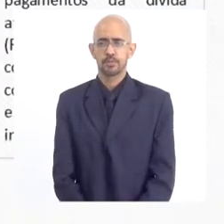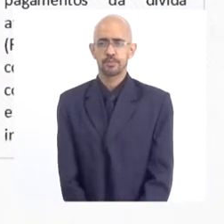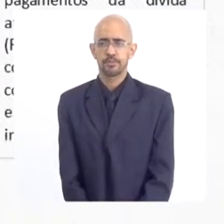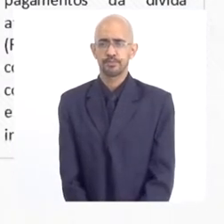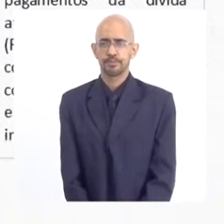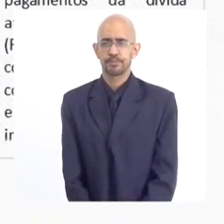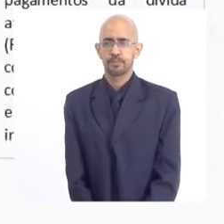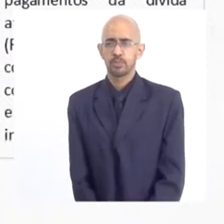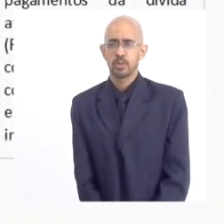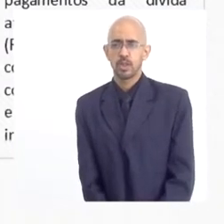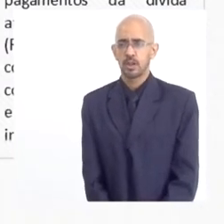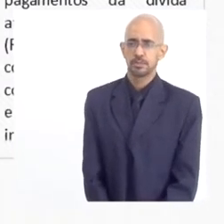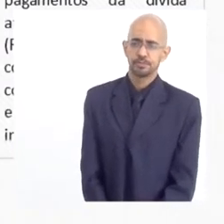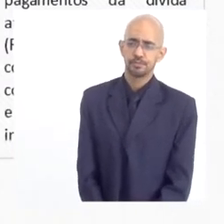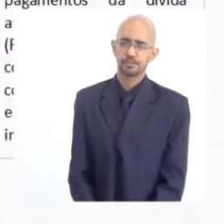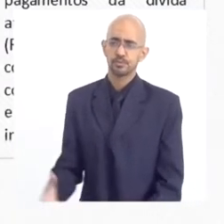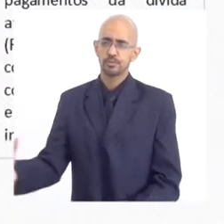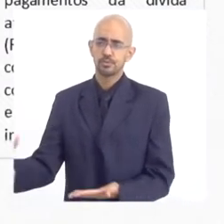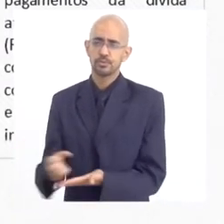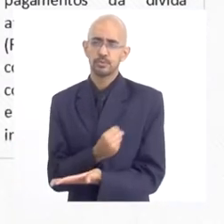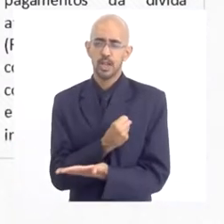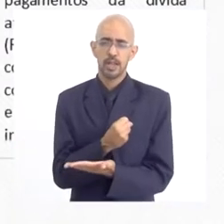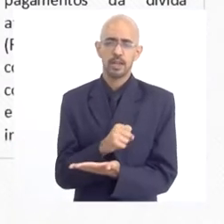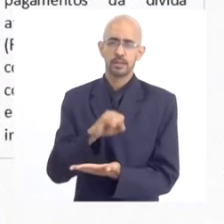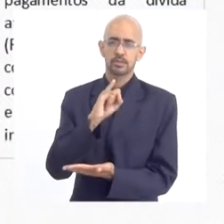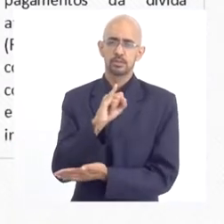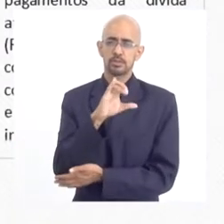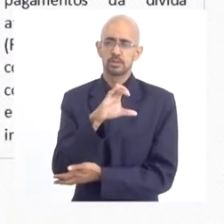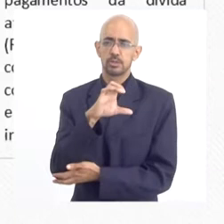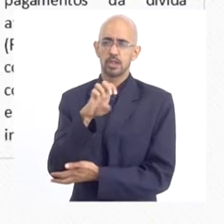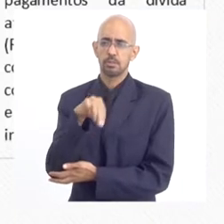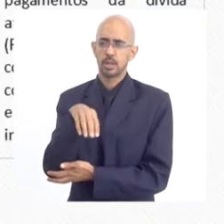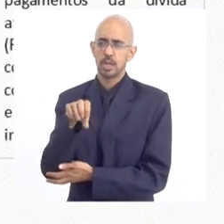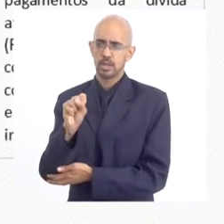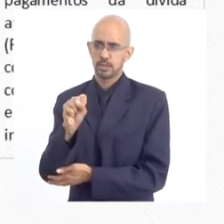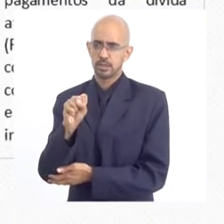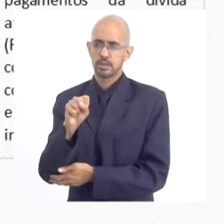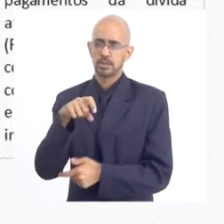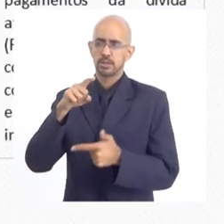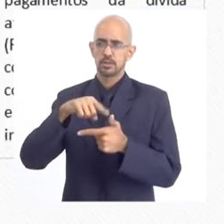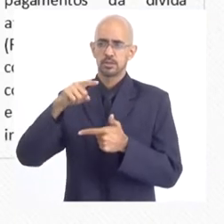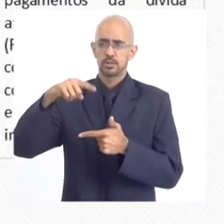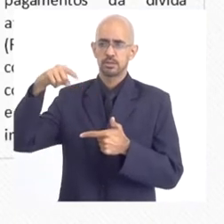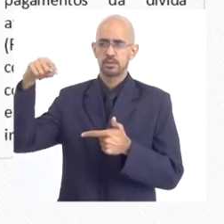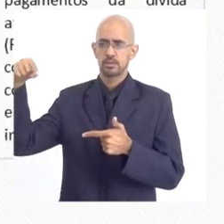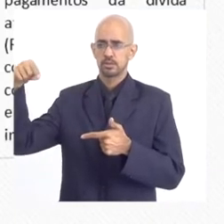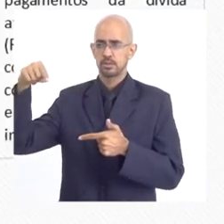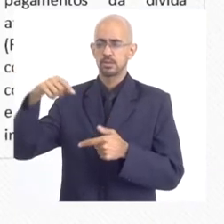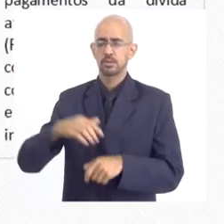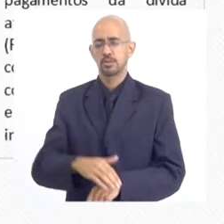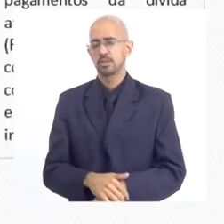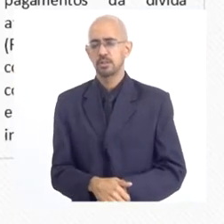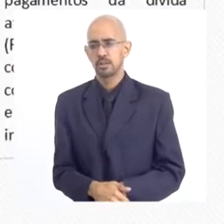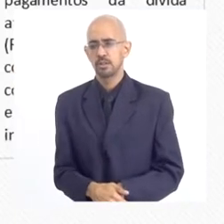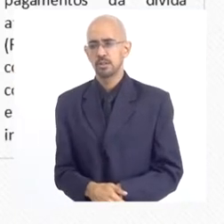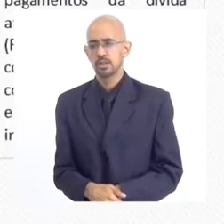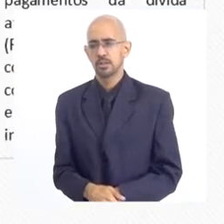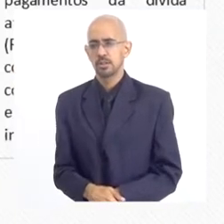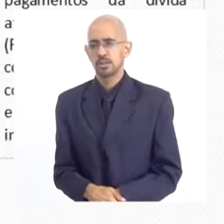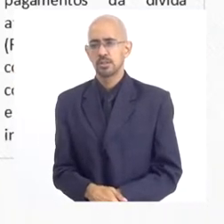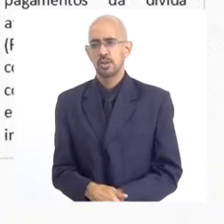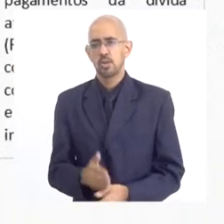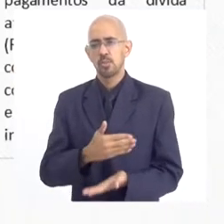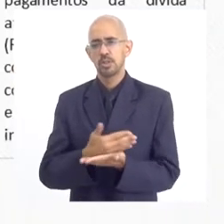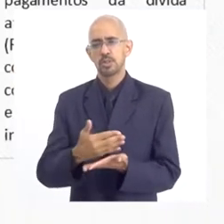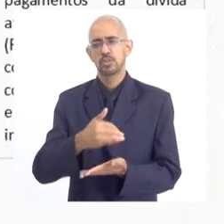Aí falando, fazendo comparativo e as curvas, né, da arrecadação do ICMS desde